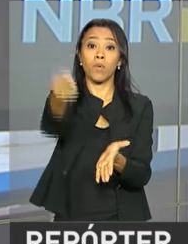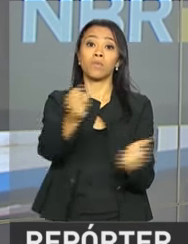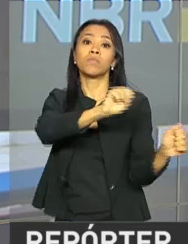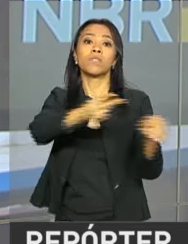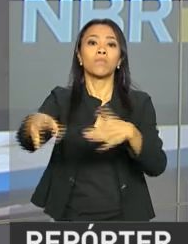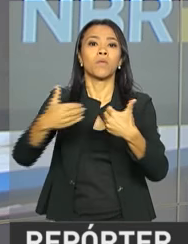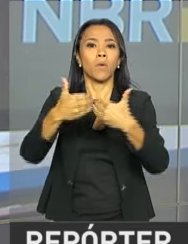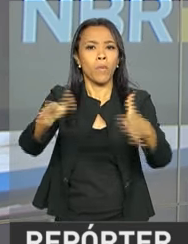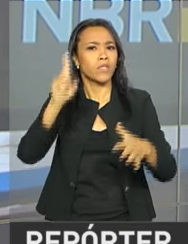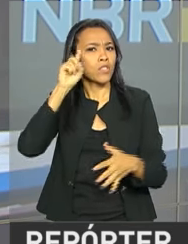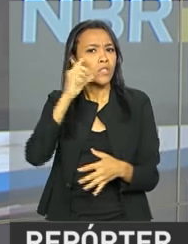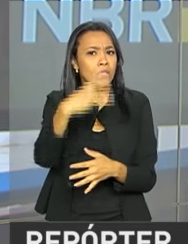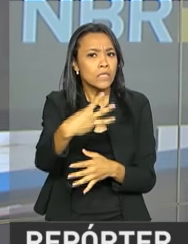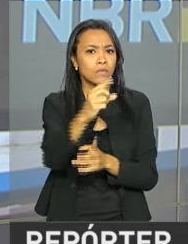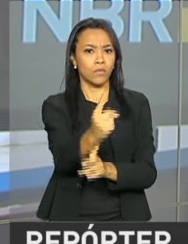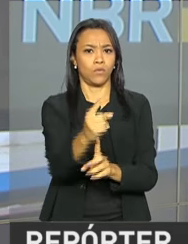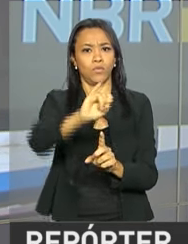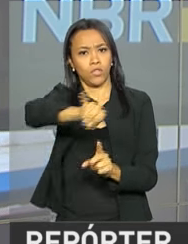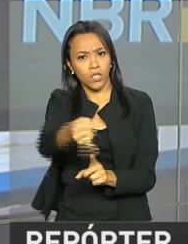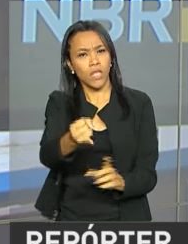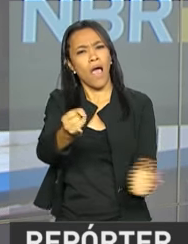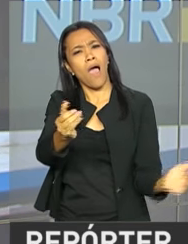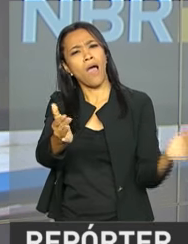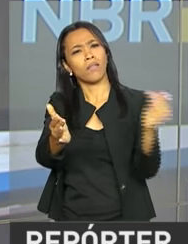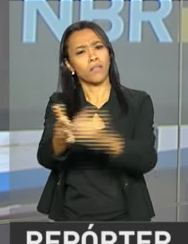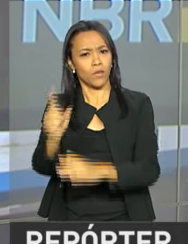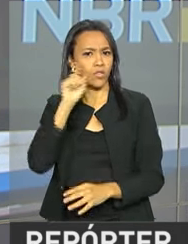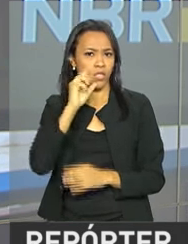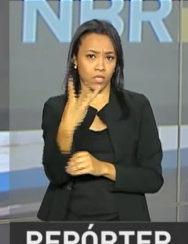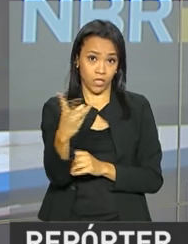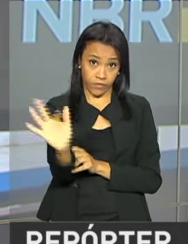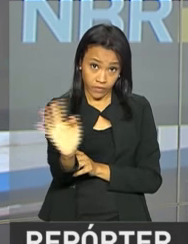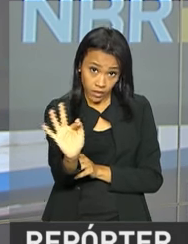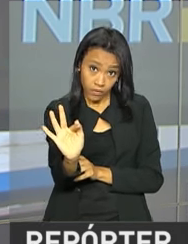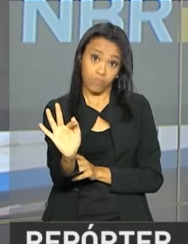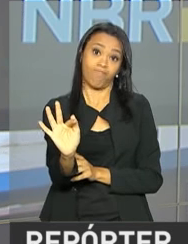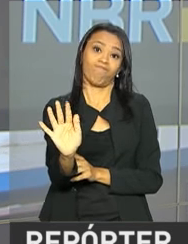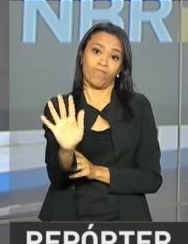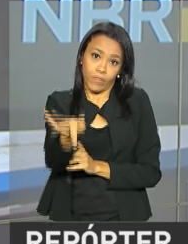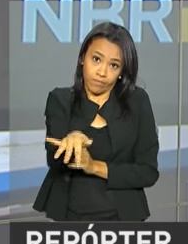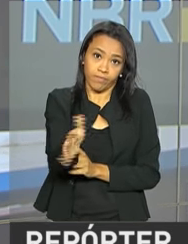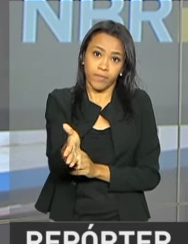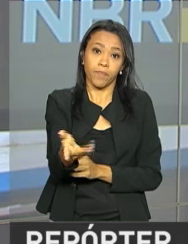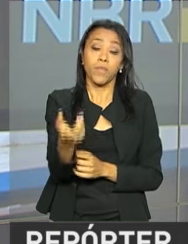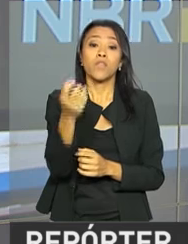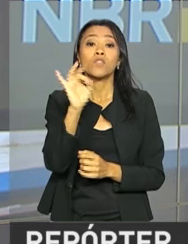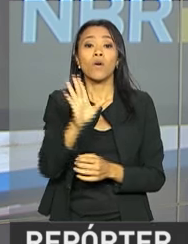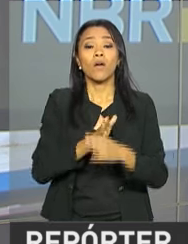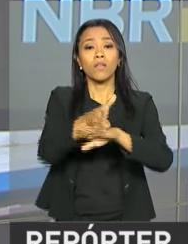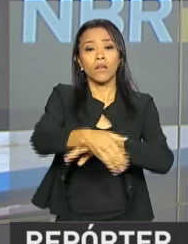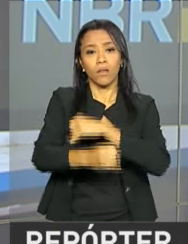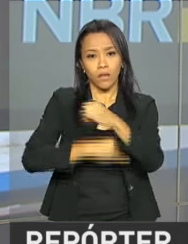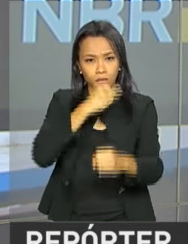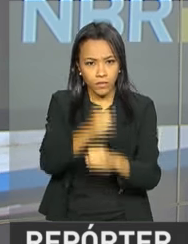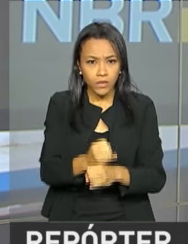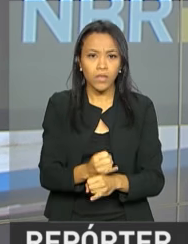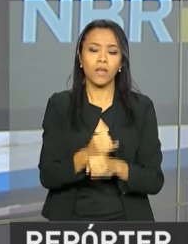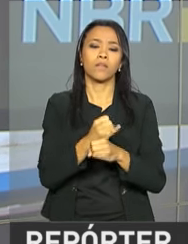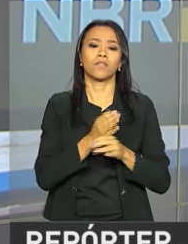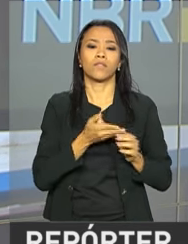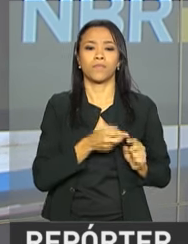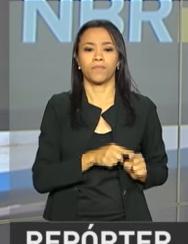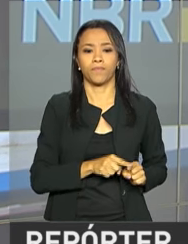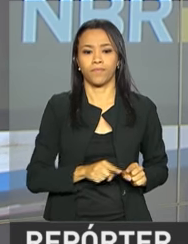semana, dia 31 de janeiro, e vão até o dia 3 de fevereiro. Para se inscrever, basta acessar site prouni.mec.gov.br.